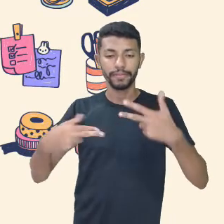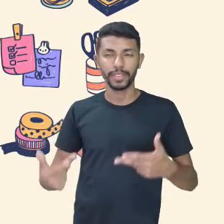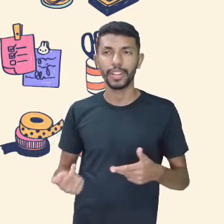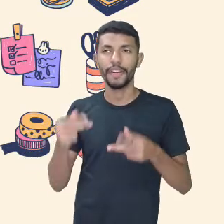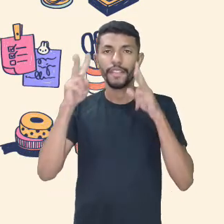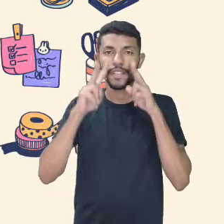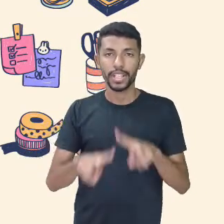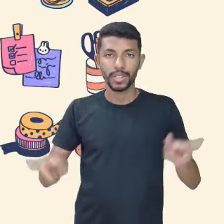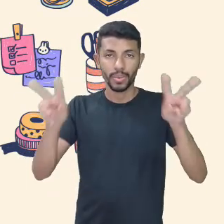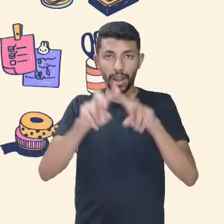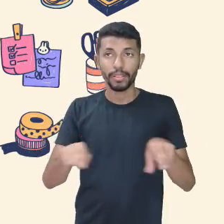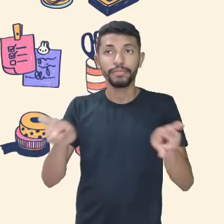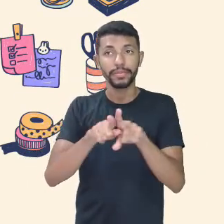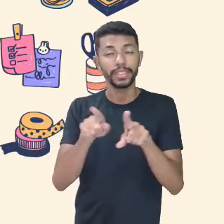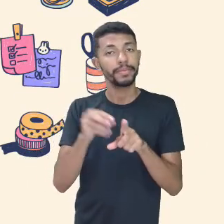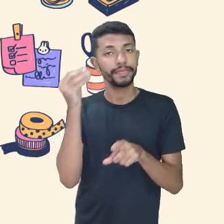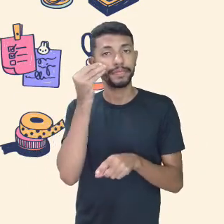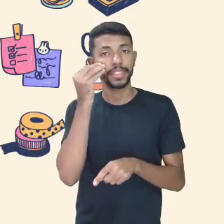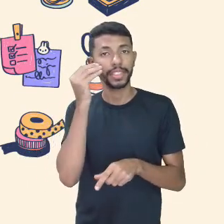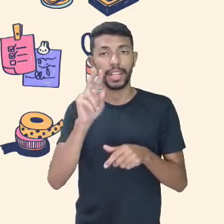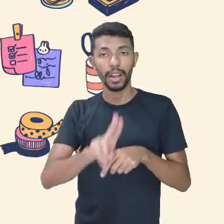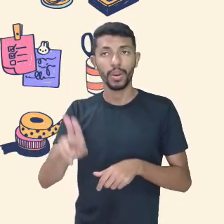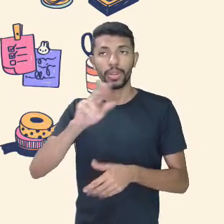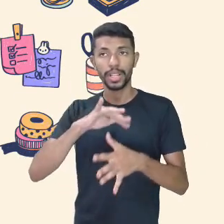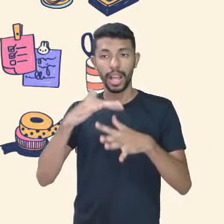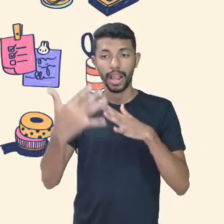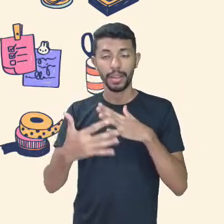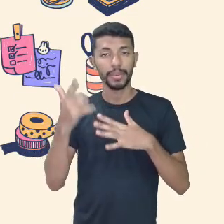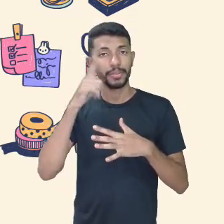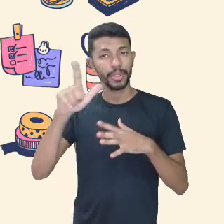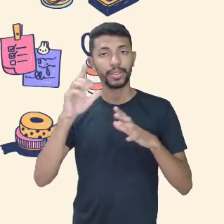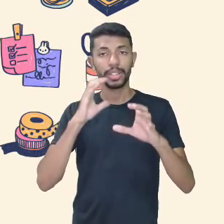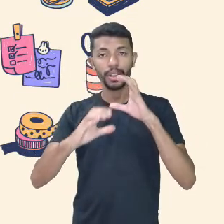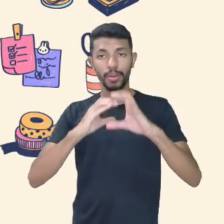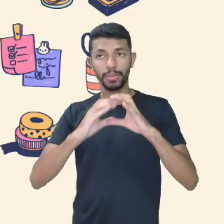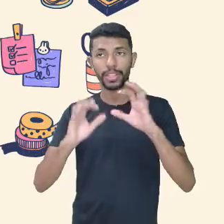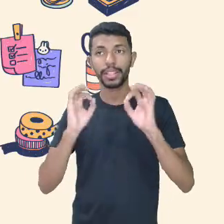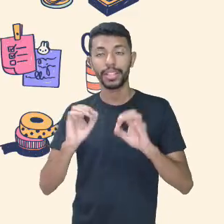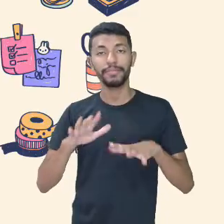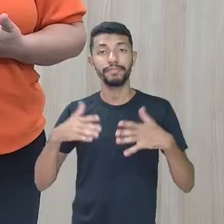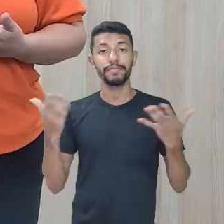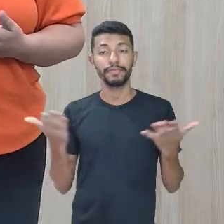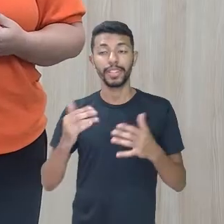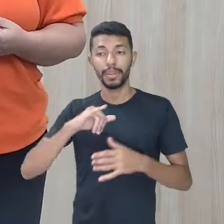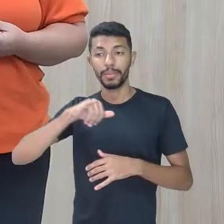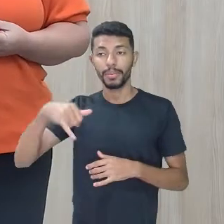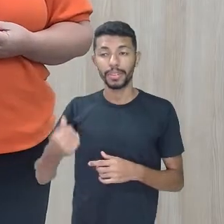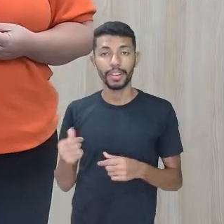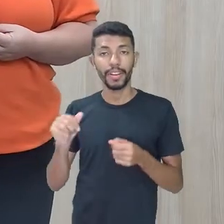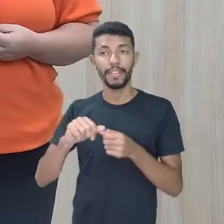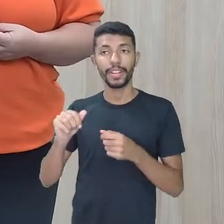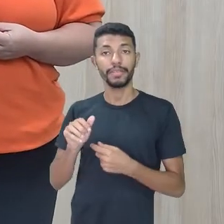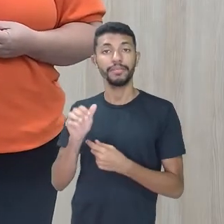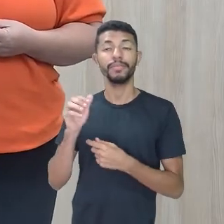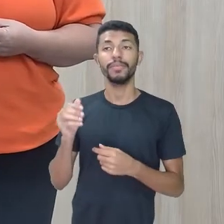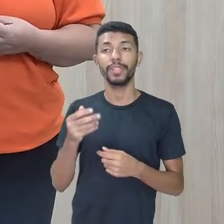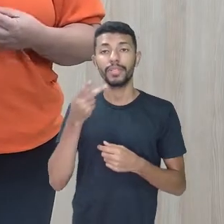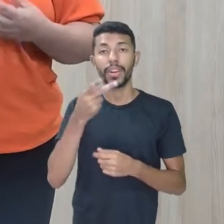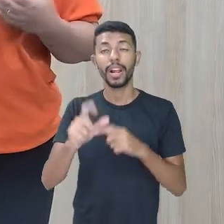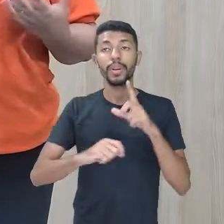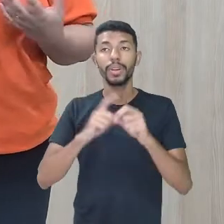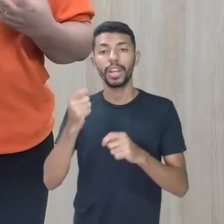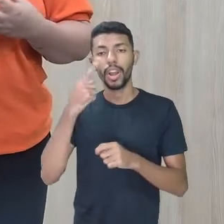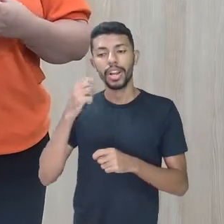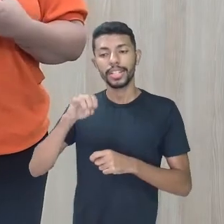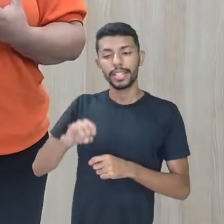Tente usar libras para se comunicar. E aí eu queria fazer uma ressalva. Se esse estudante e a